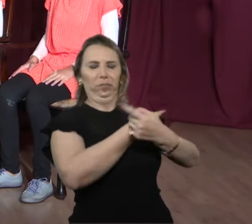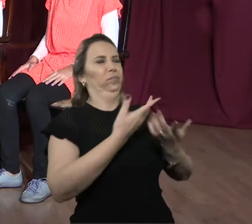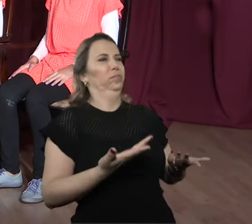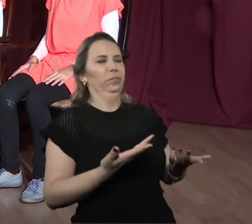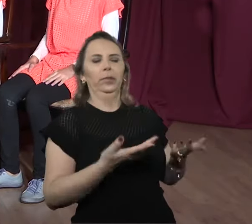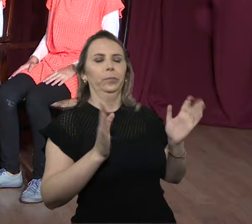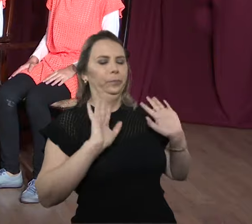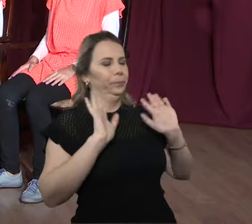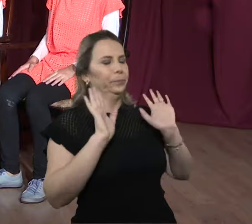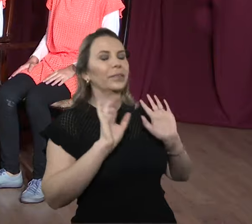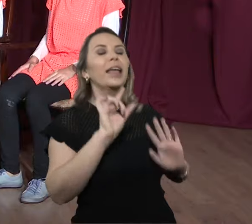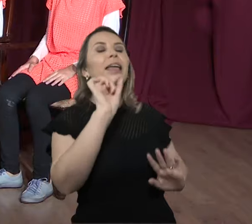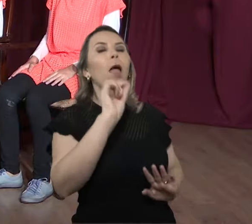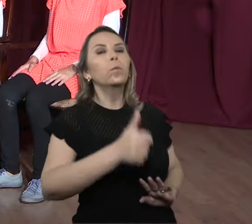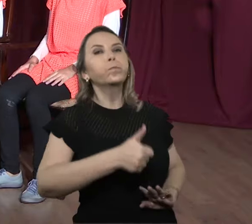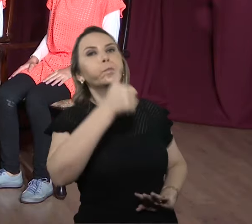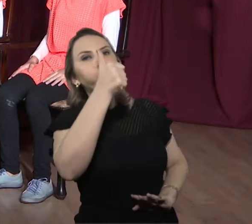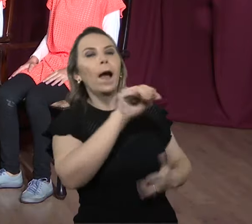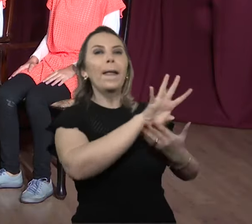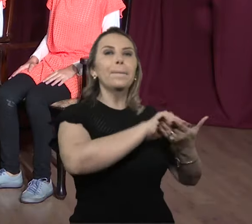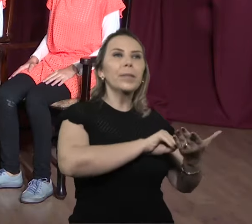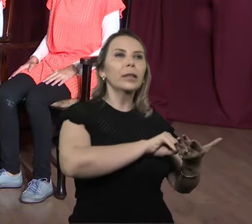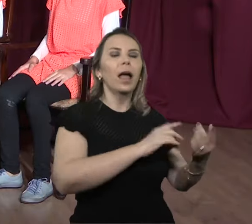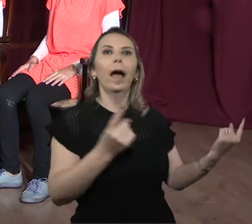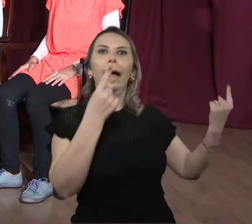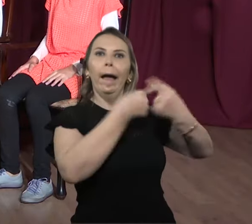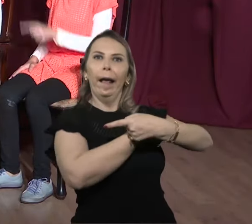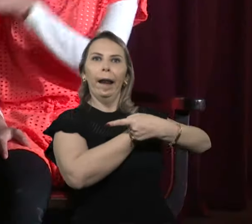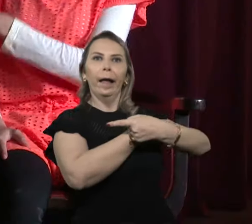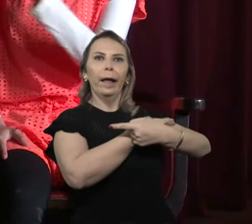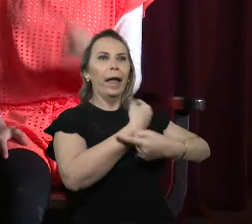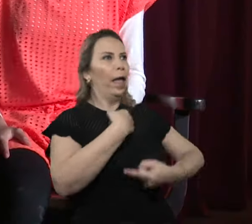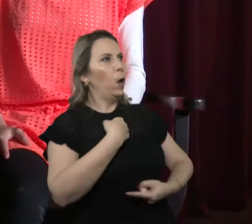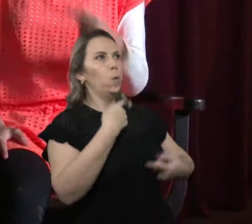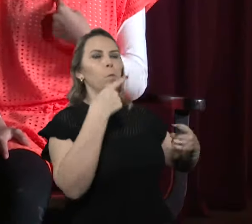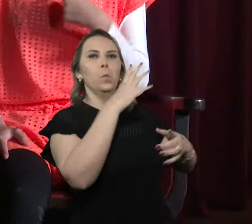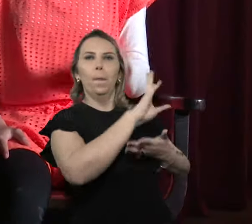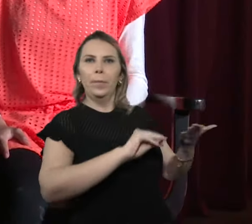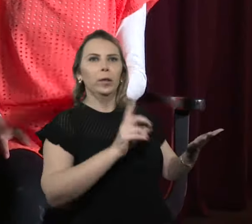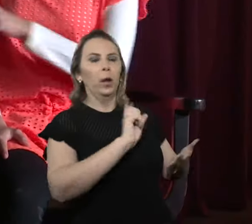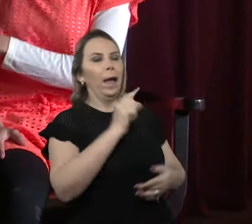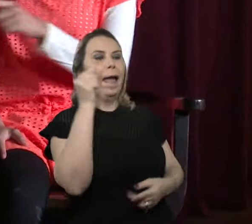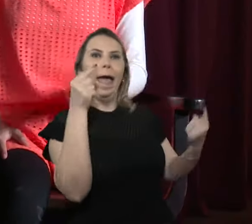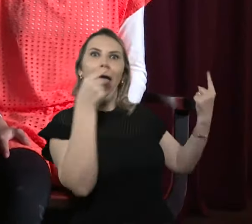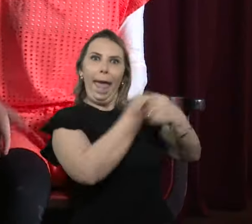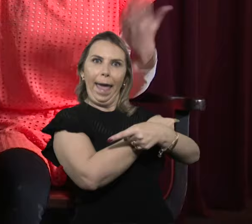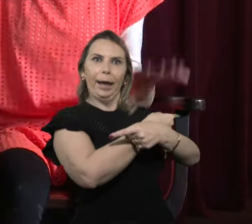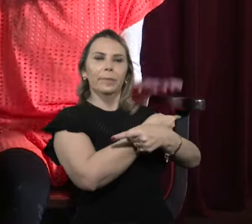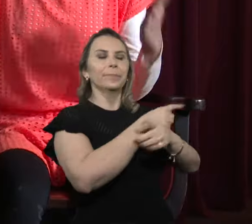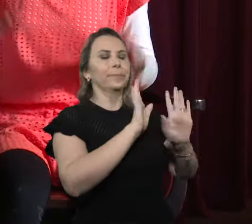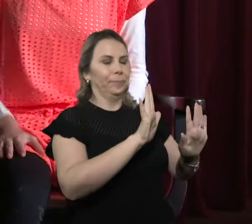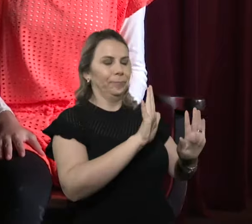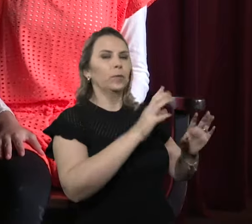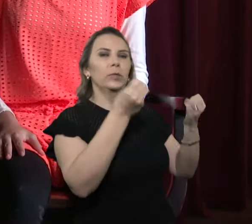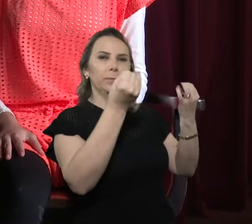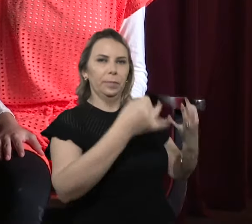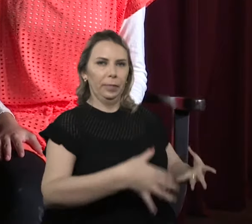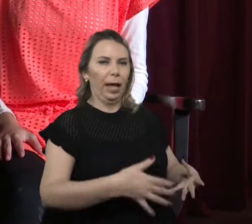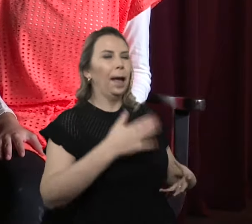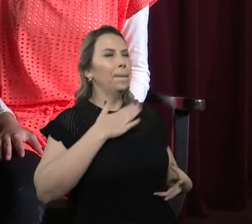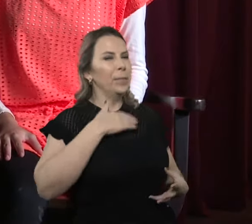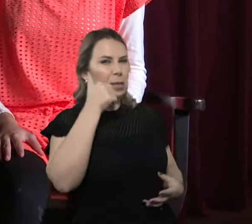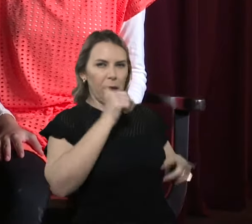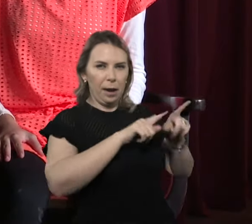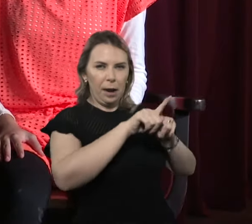Ela. Não, não, mas quem está imitando quem? Ela. Não eu. Ela. Doutor, é simples.